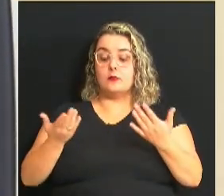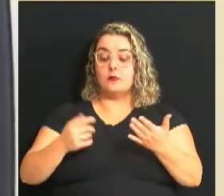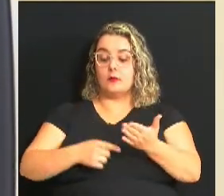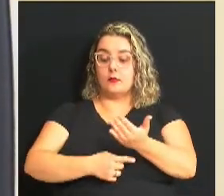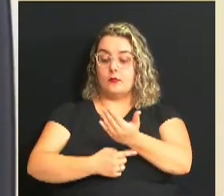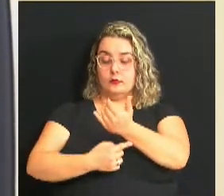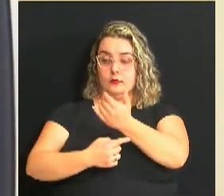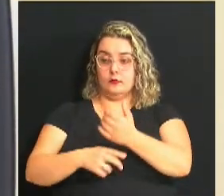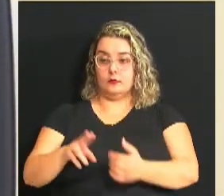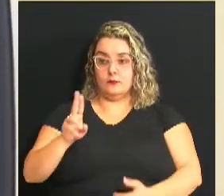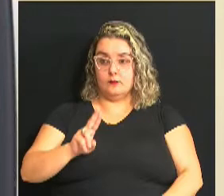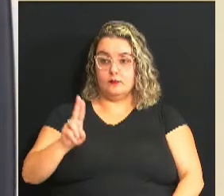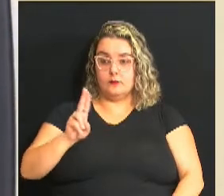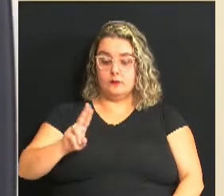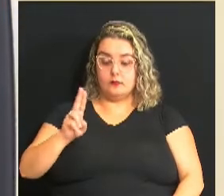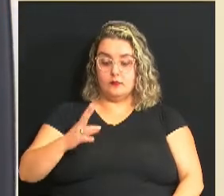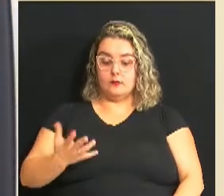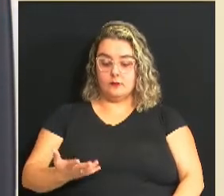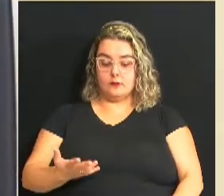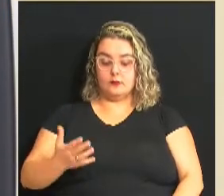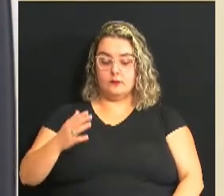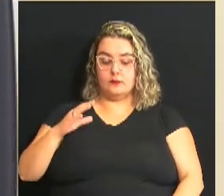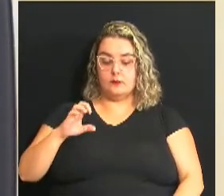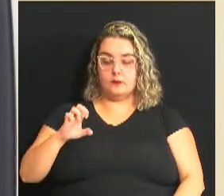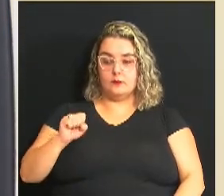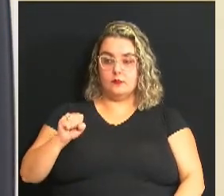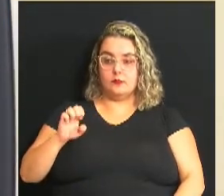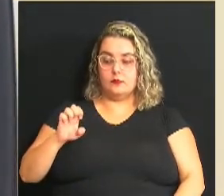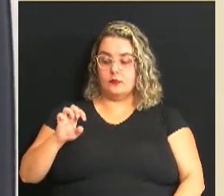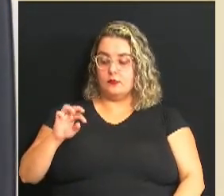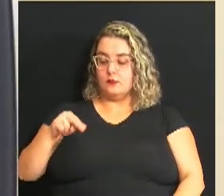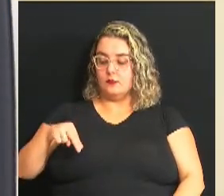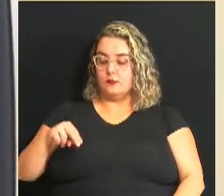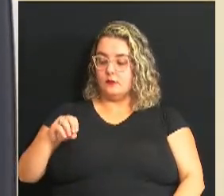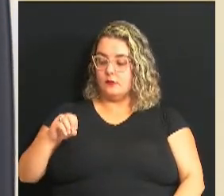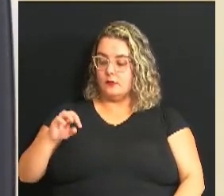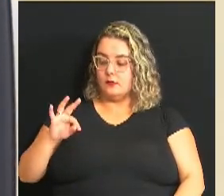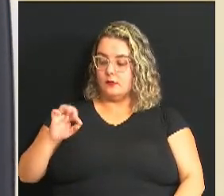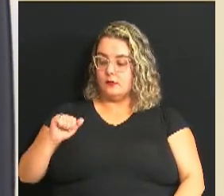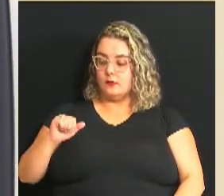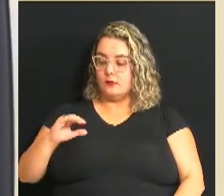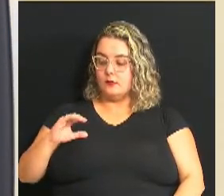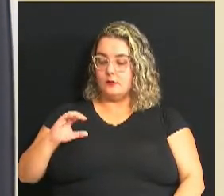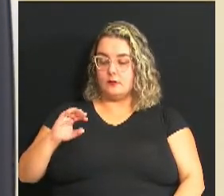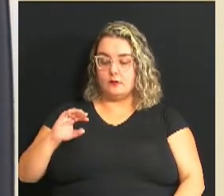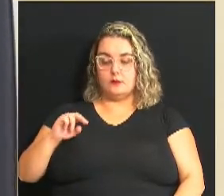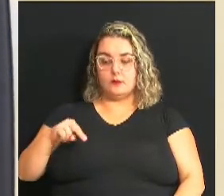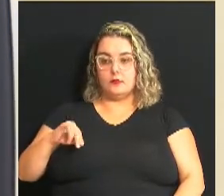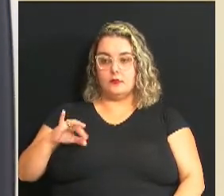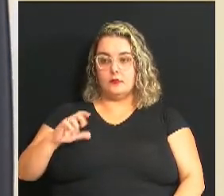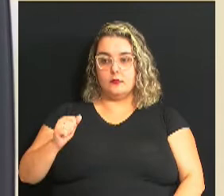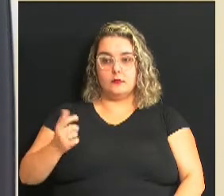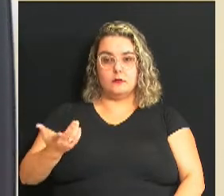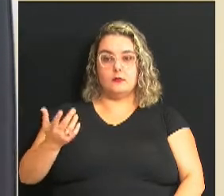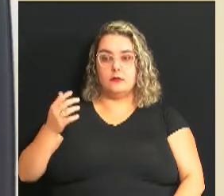usada de cenotécnica, iluminotécnica, cenografia e tudo isso. E a gente não estava com esse